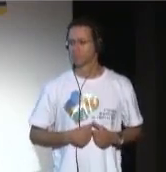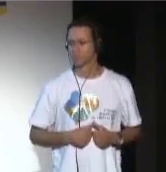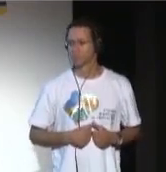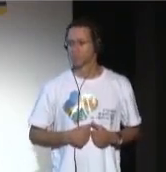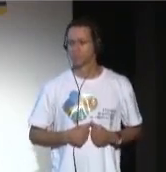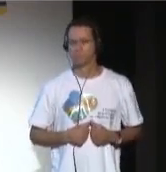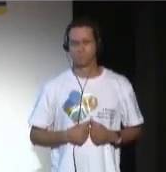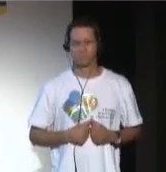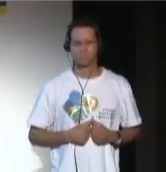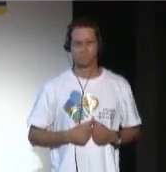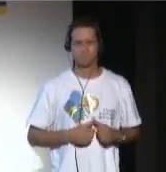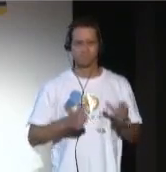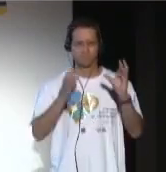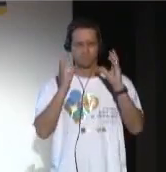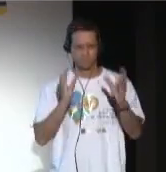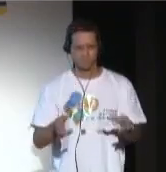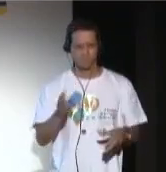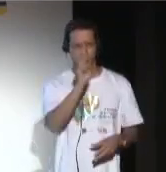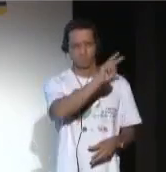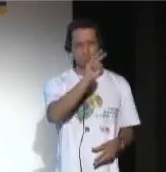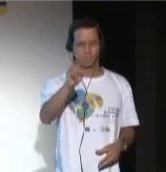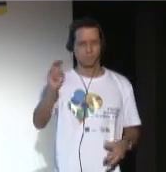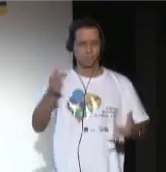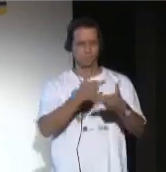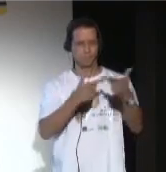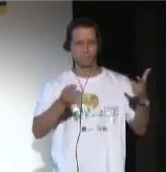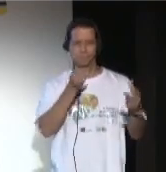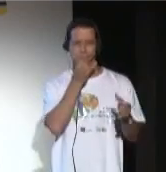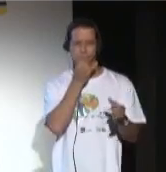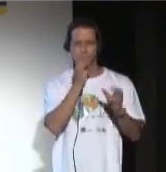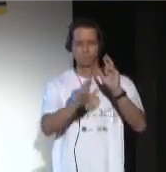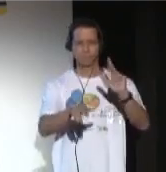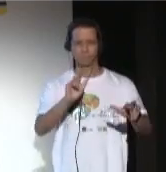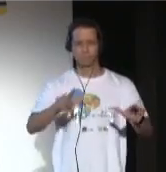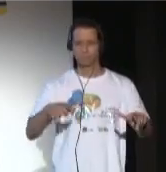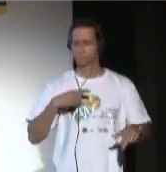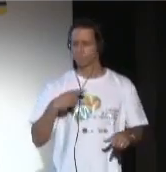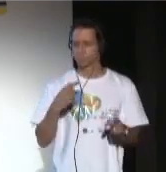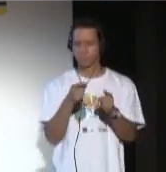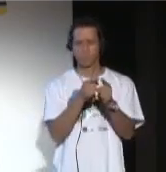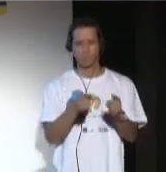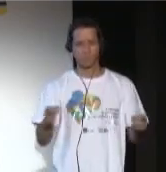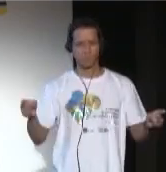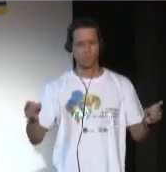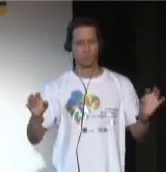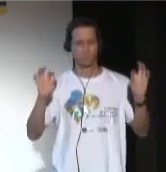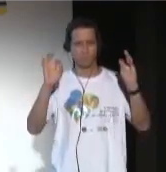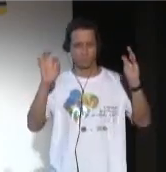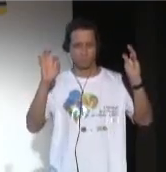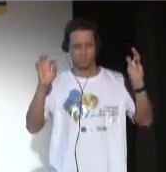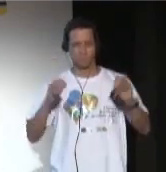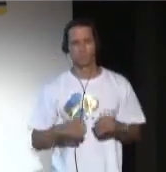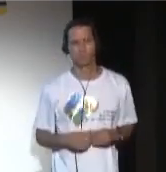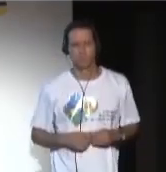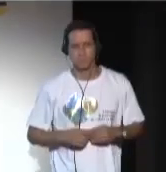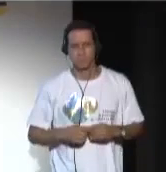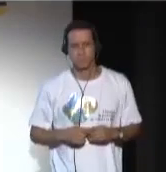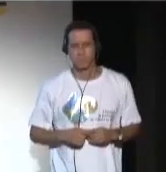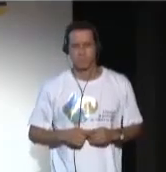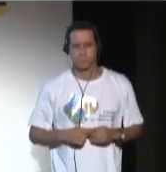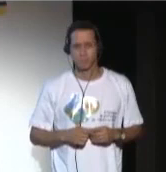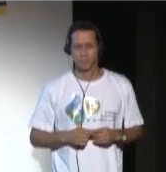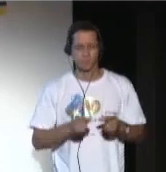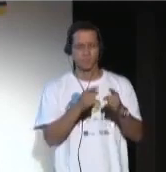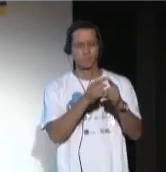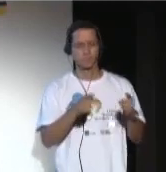Bom, então vocês já devem ter visto vários exemplos sobre isso, não é? Tem uma frase excelente, é uma frase que